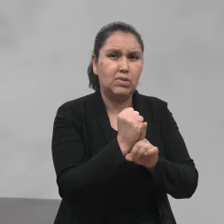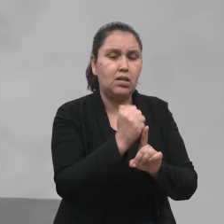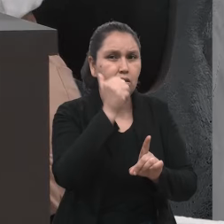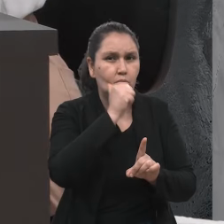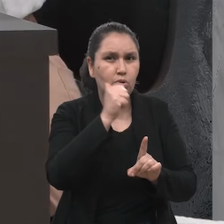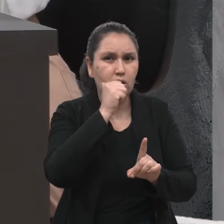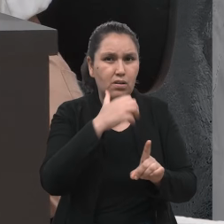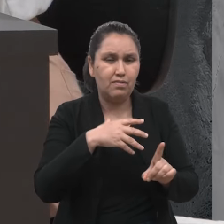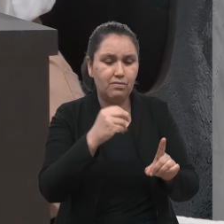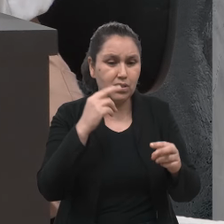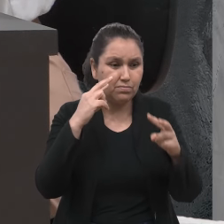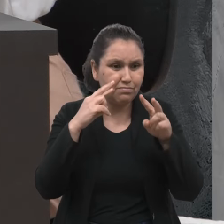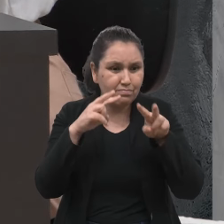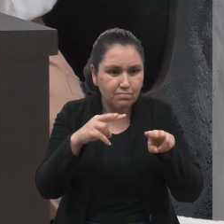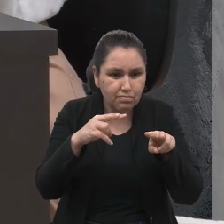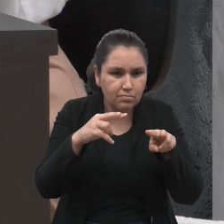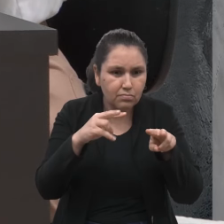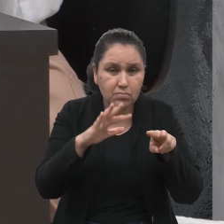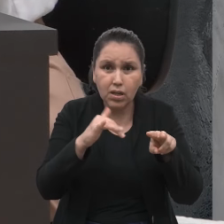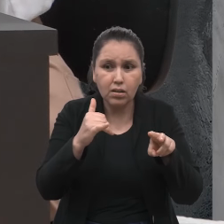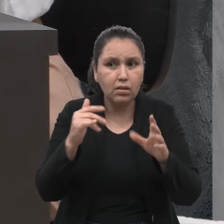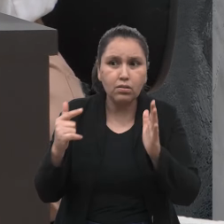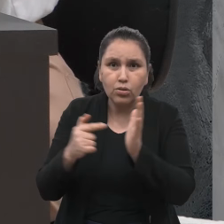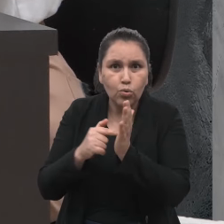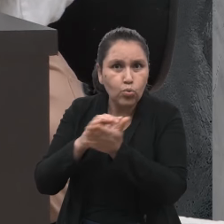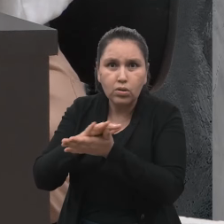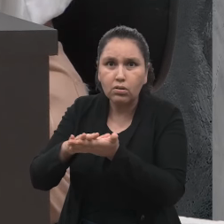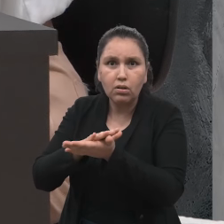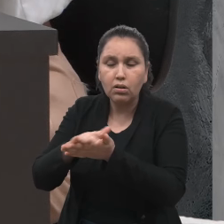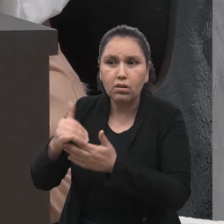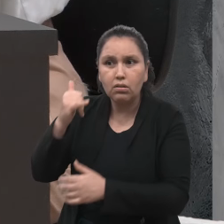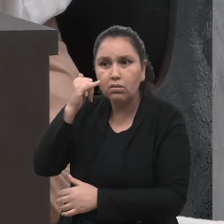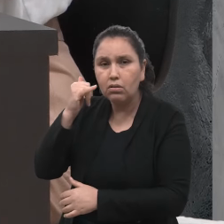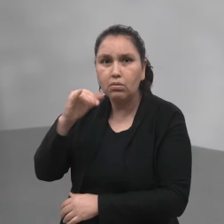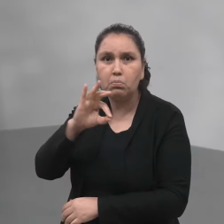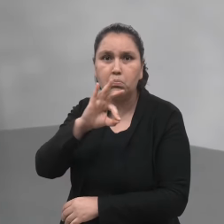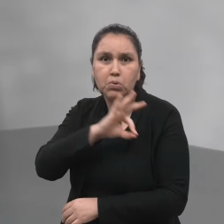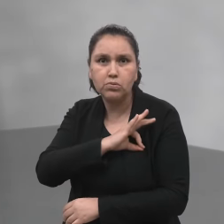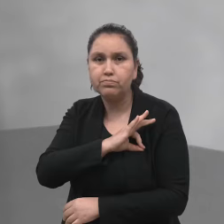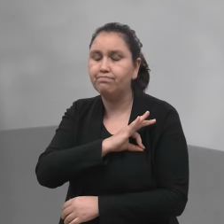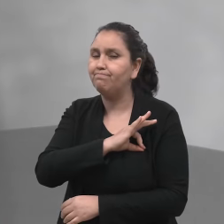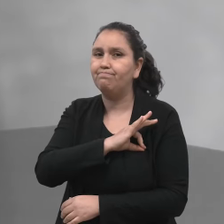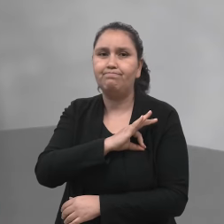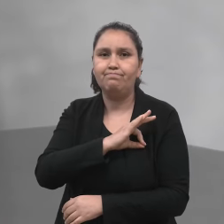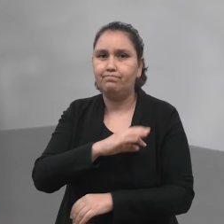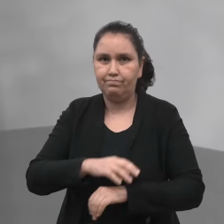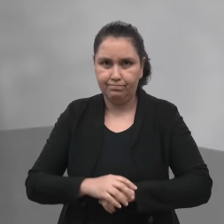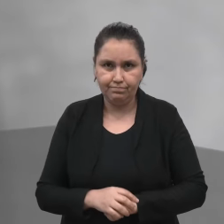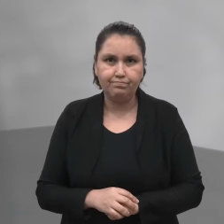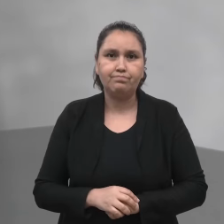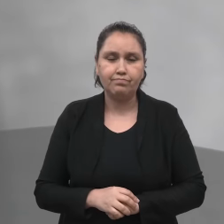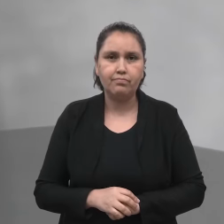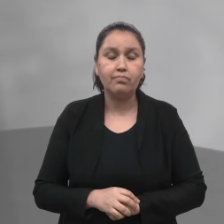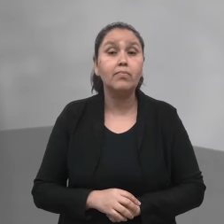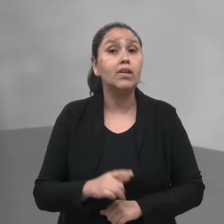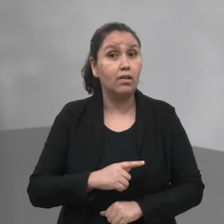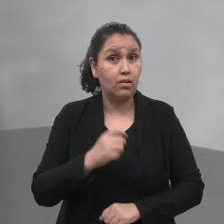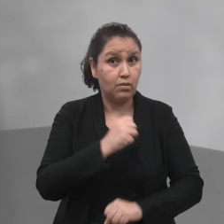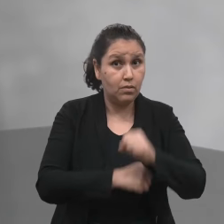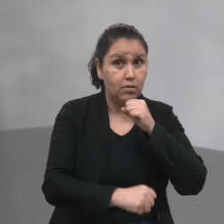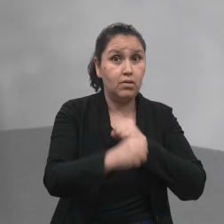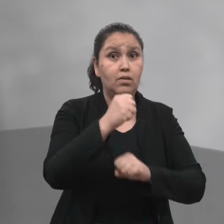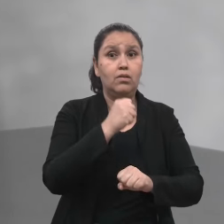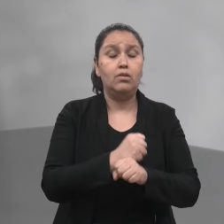mulher amartelada na frente das filhas, do que ligar para o 190, né? Em agosto do ano passado, nesse mesmo espaço, nesse